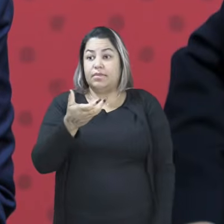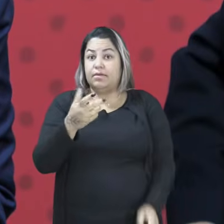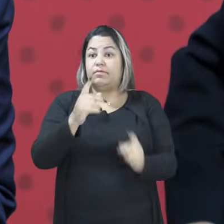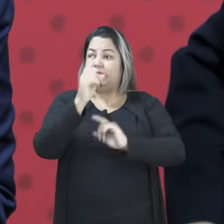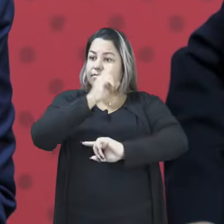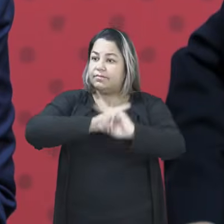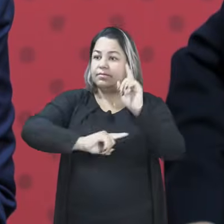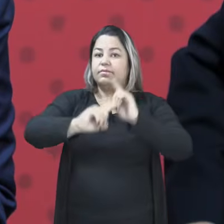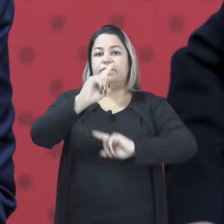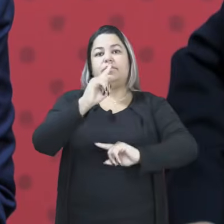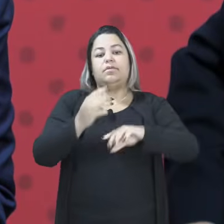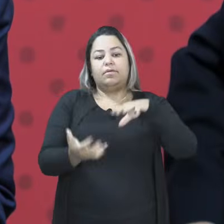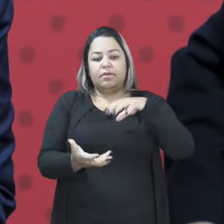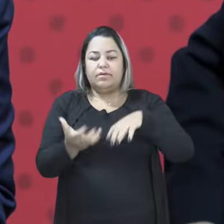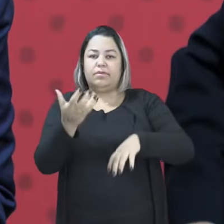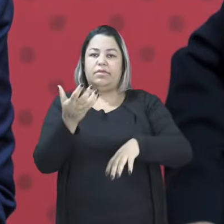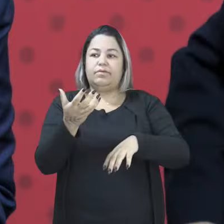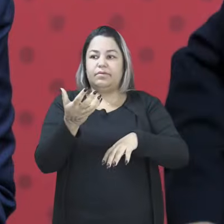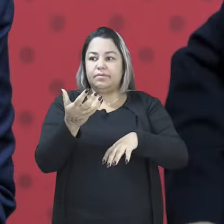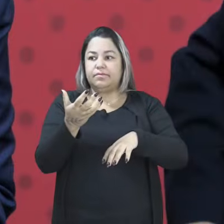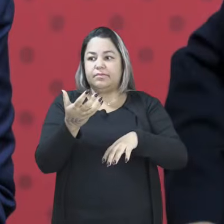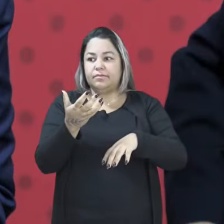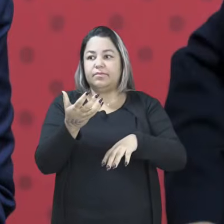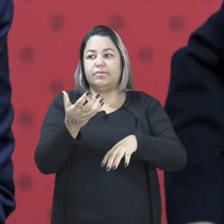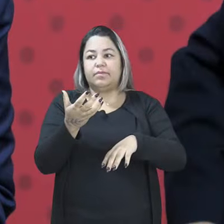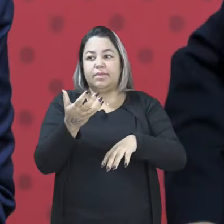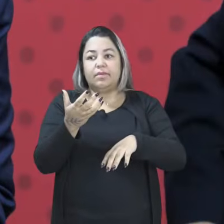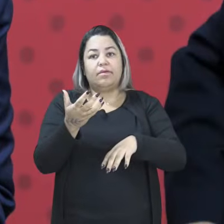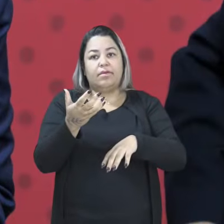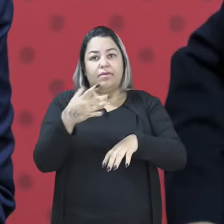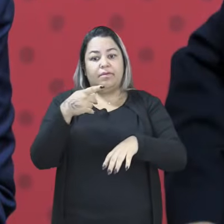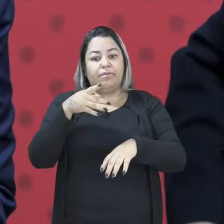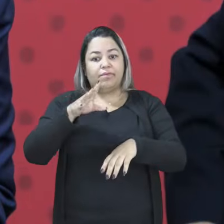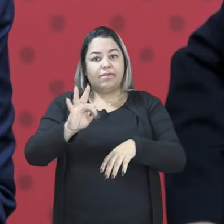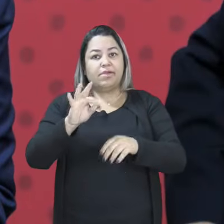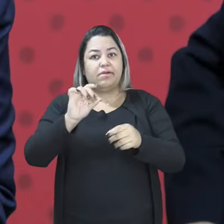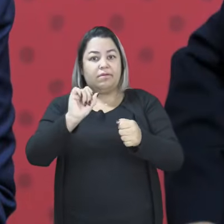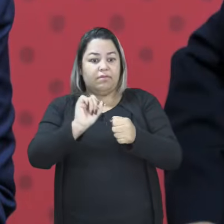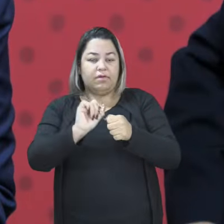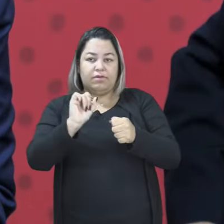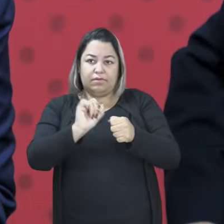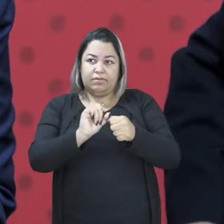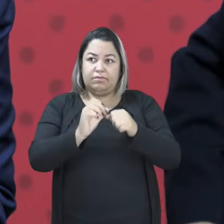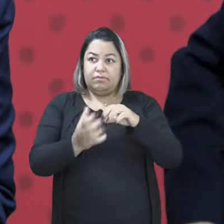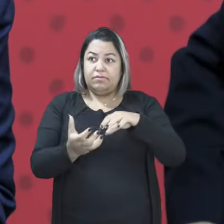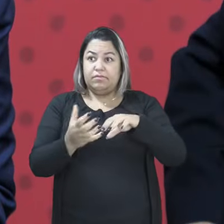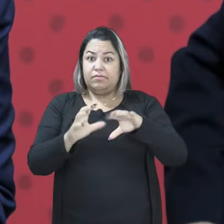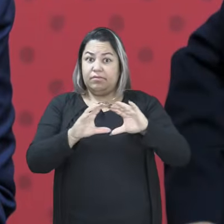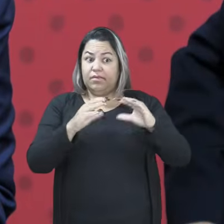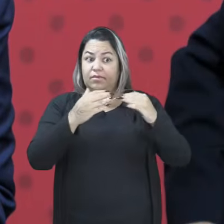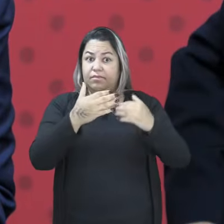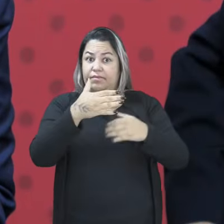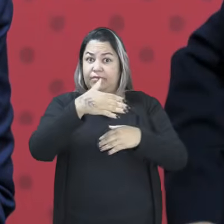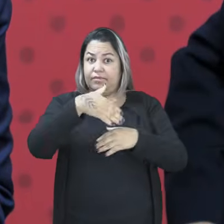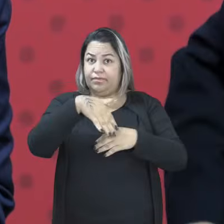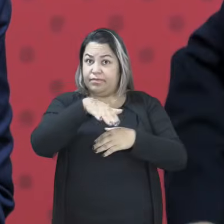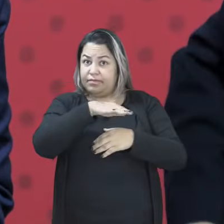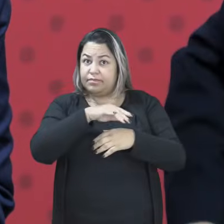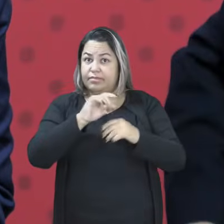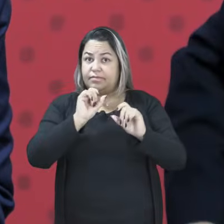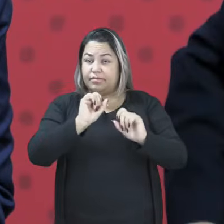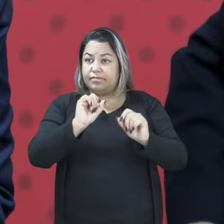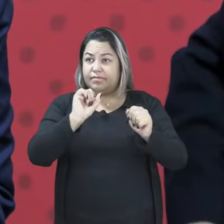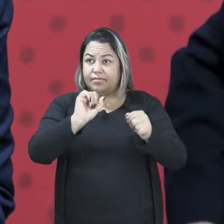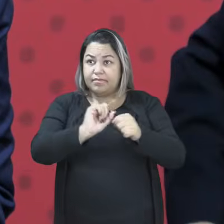congresso no próximo período, que o PT realize um congresso para, inclusive, fazer as